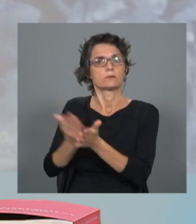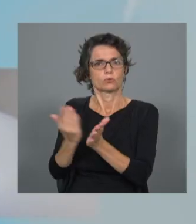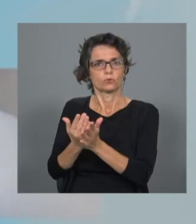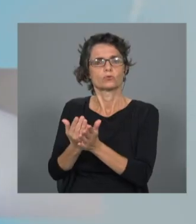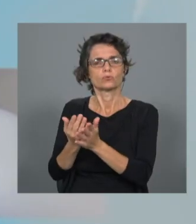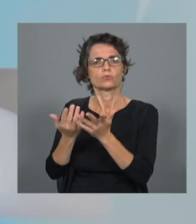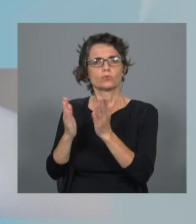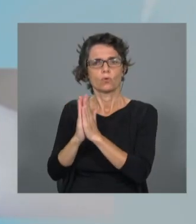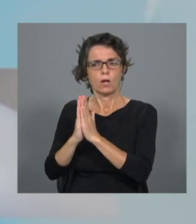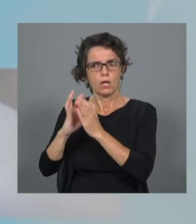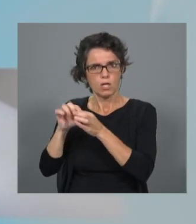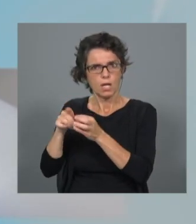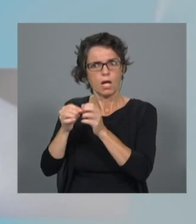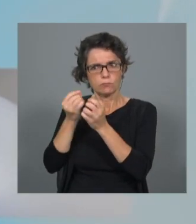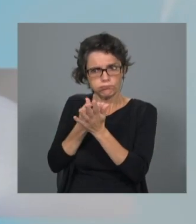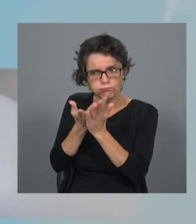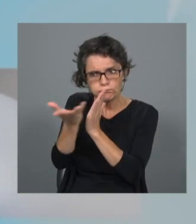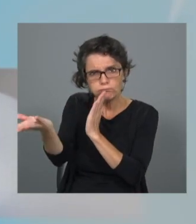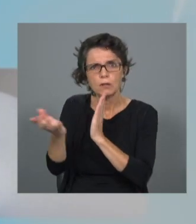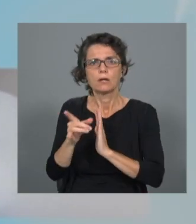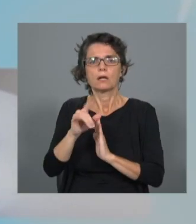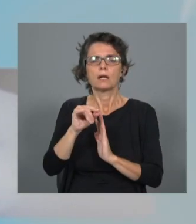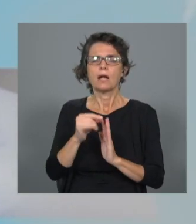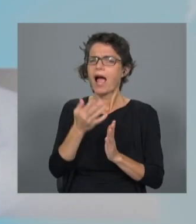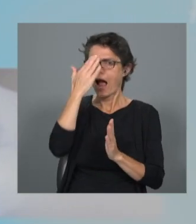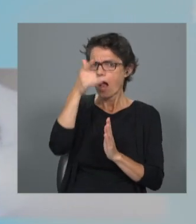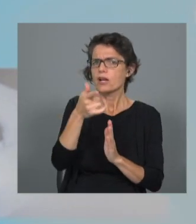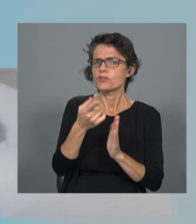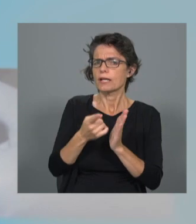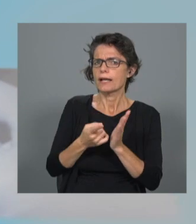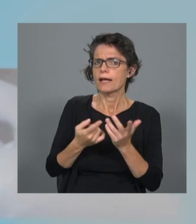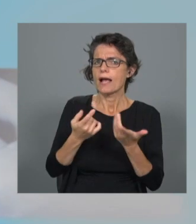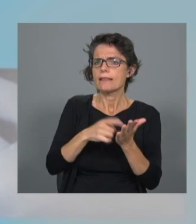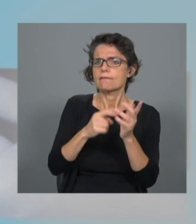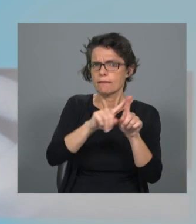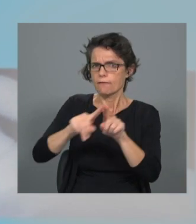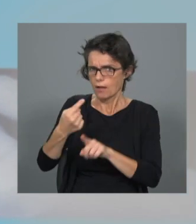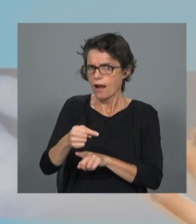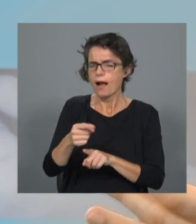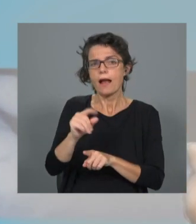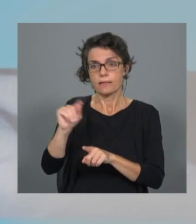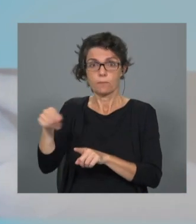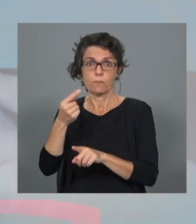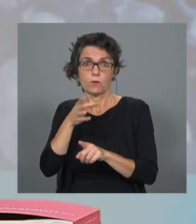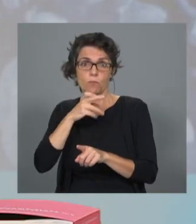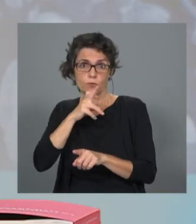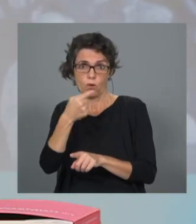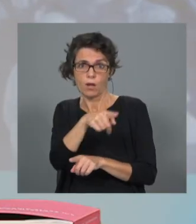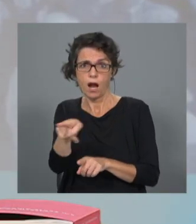é que há uma oferta para cada necessidade. Exatamente. Ou para cada disponibilidade, não é? Nós procuramos